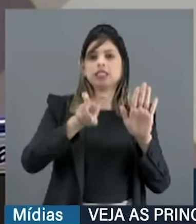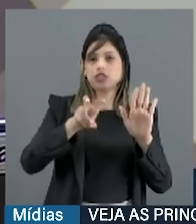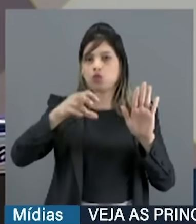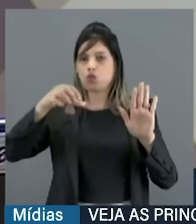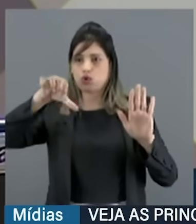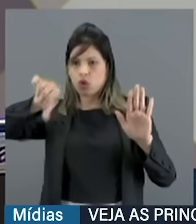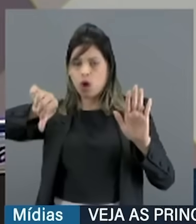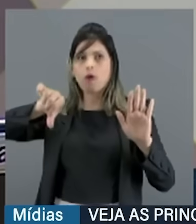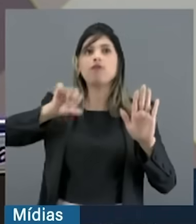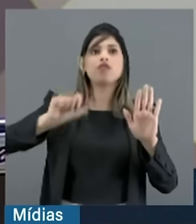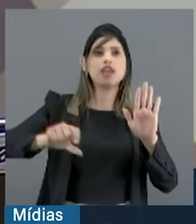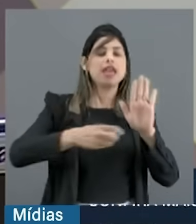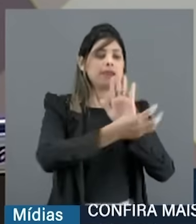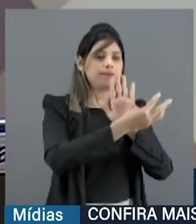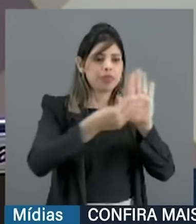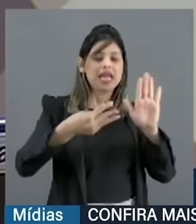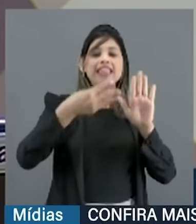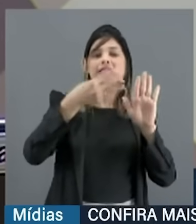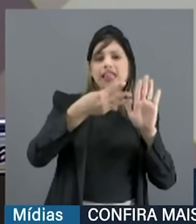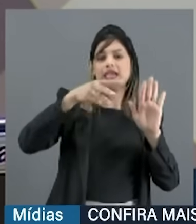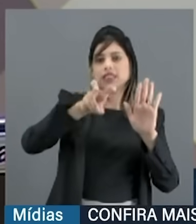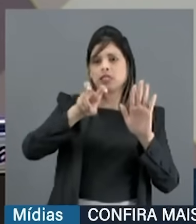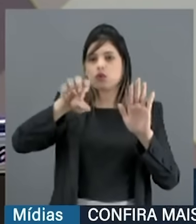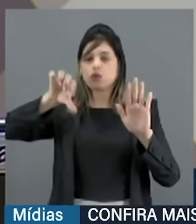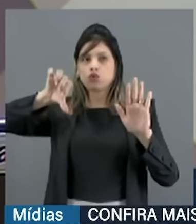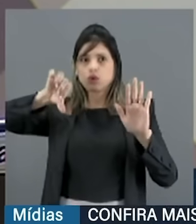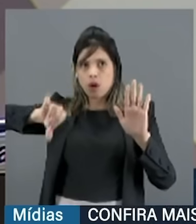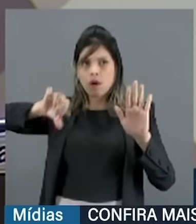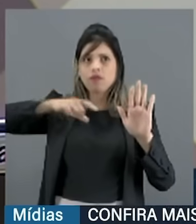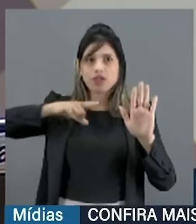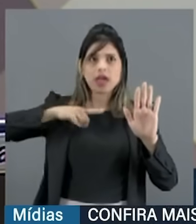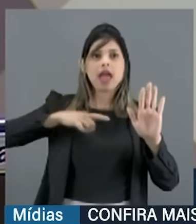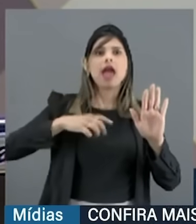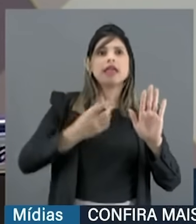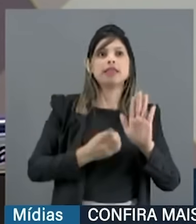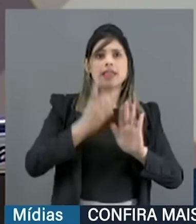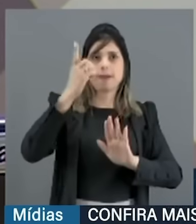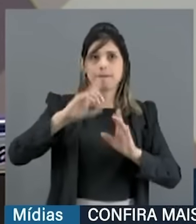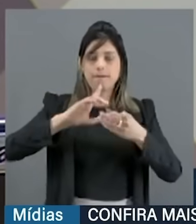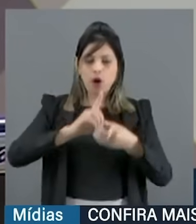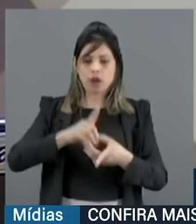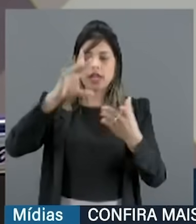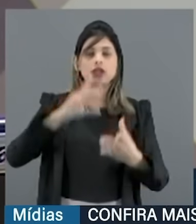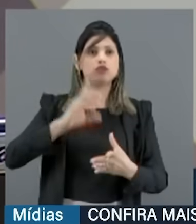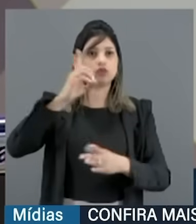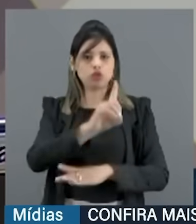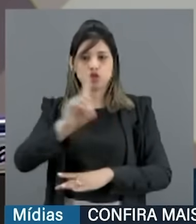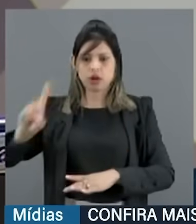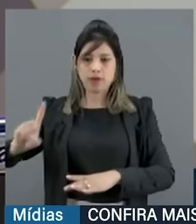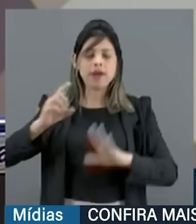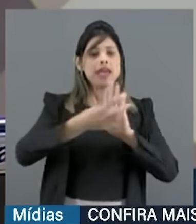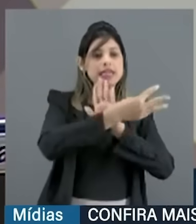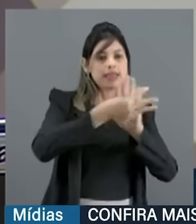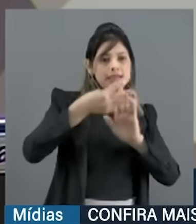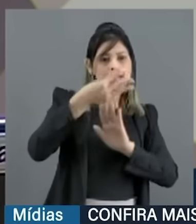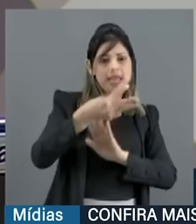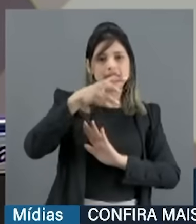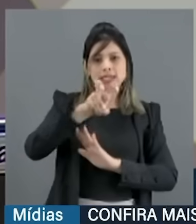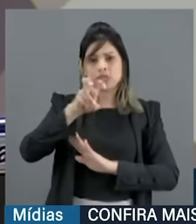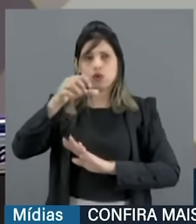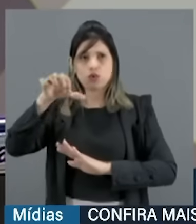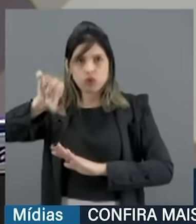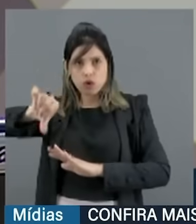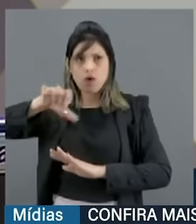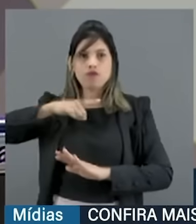política, 359L, abolição violenta do Estado Democrático de Direito, e 359M, golpe de Estado, todos do